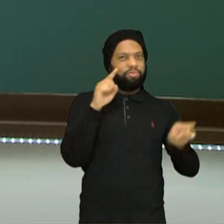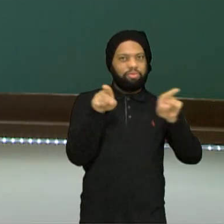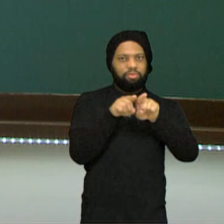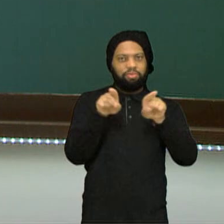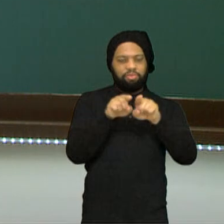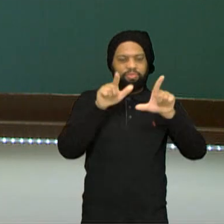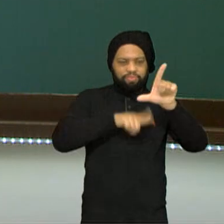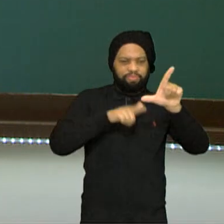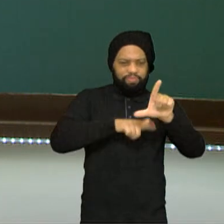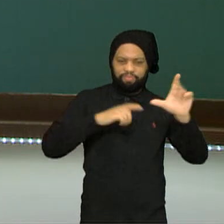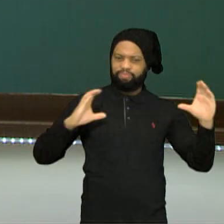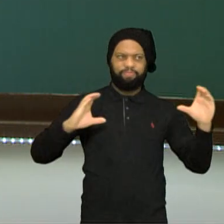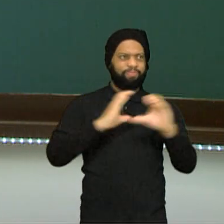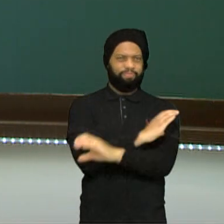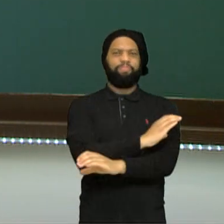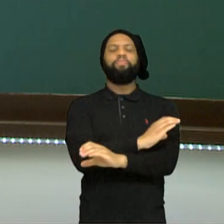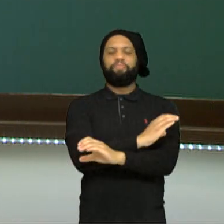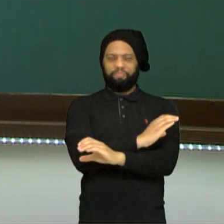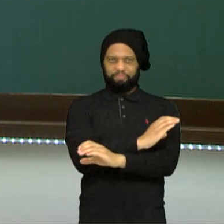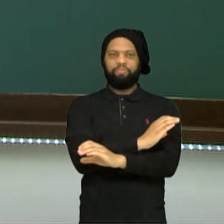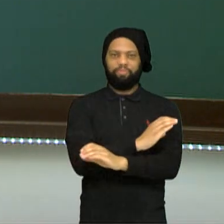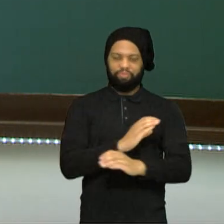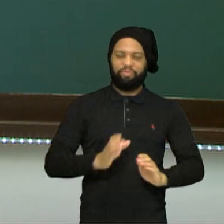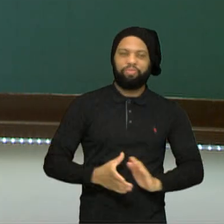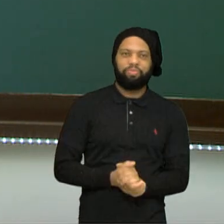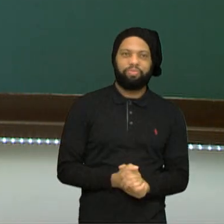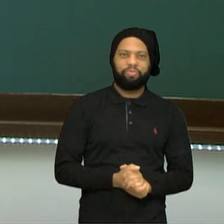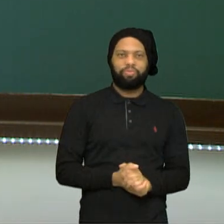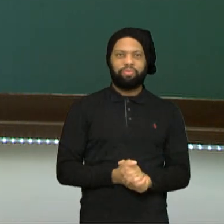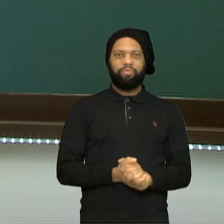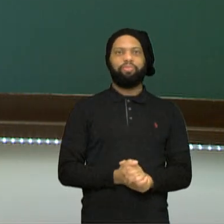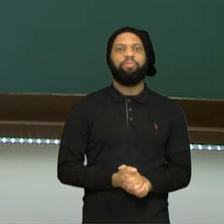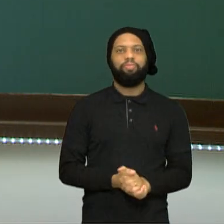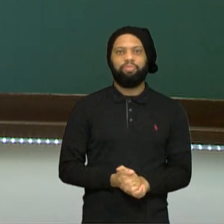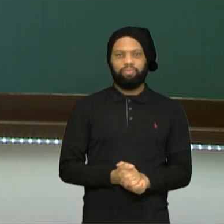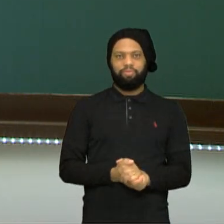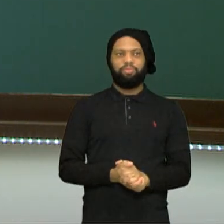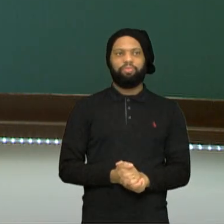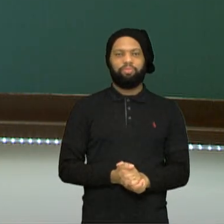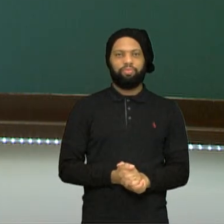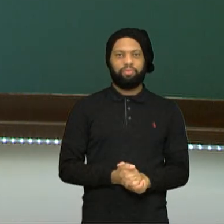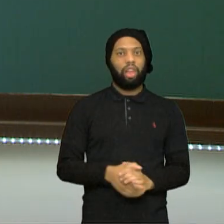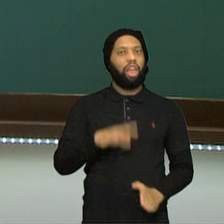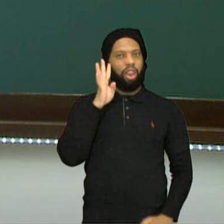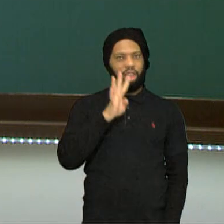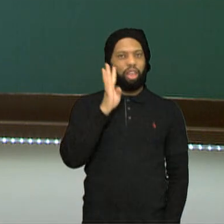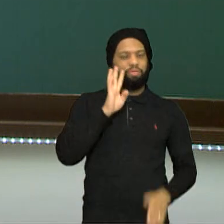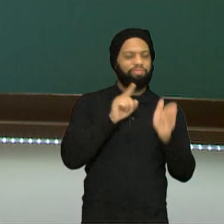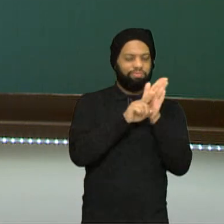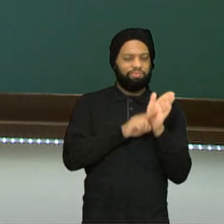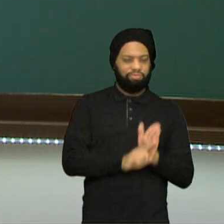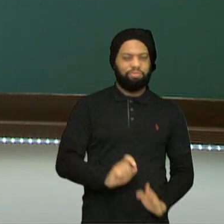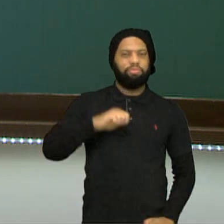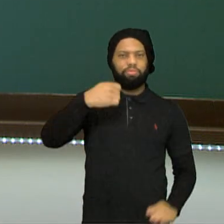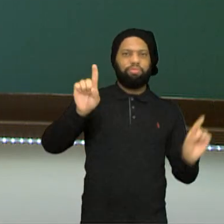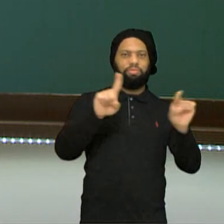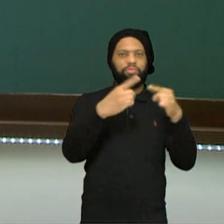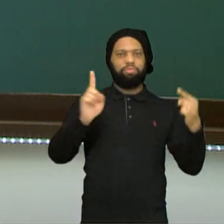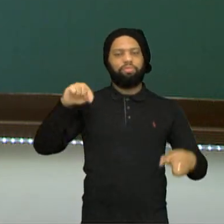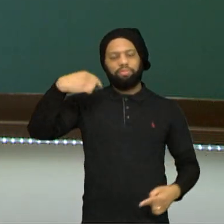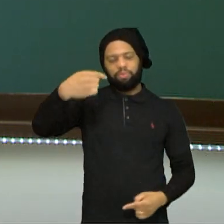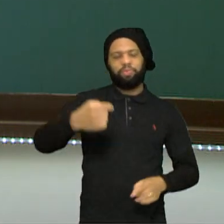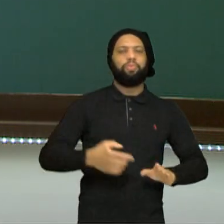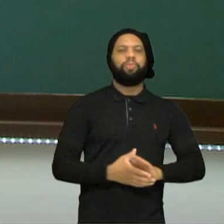Para ouvir sem ter a desafinação da professora, tá bom? Então escuta lá que é bem legal vocês pesquisarem essas músicas depois,